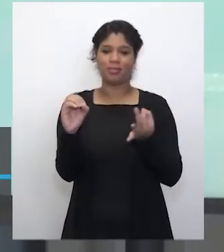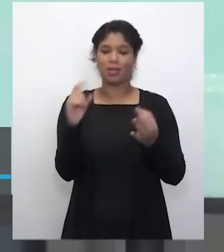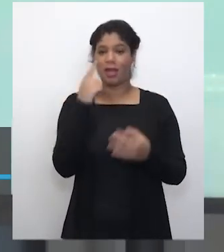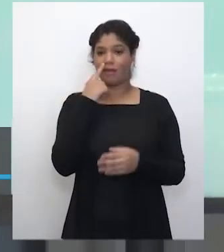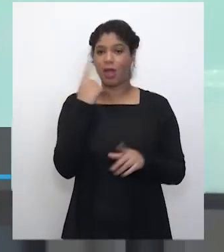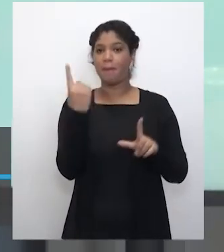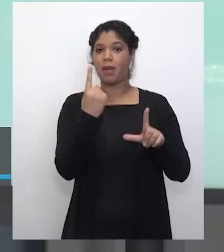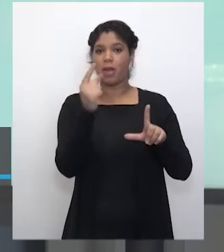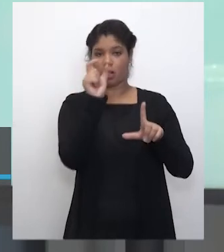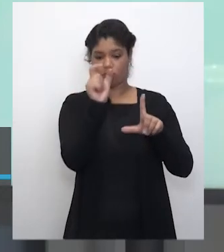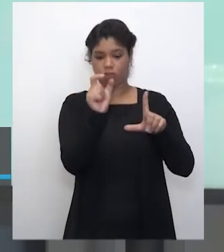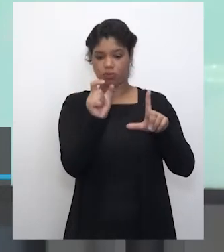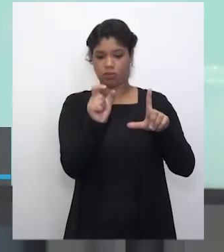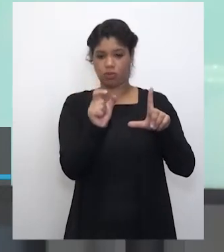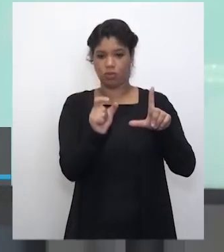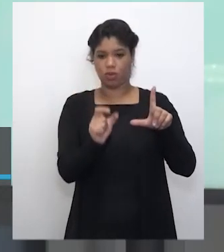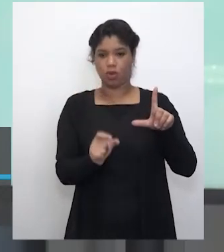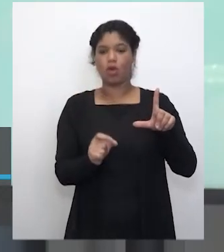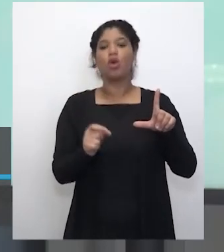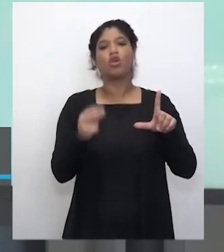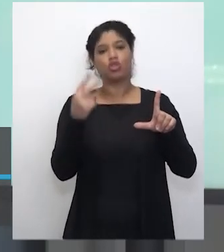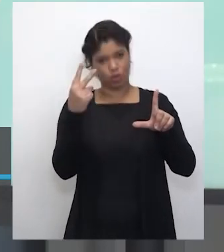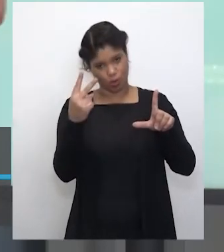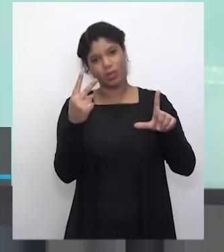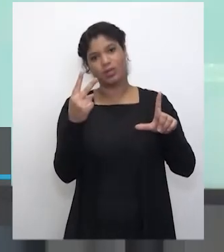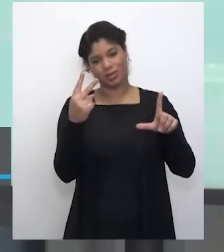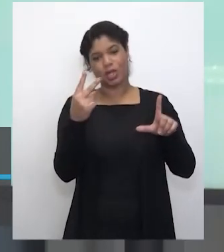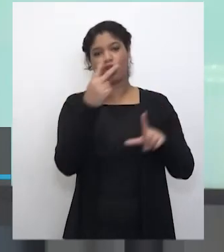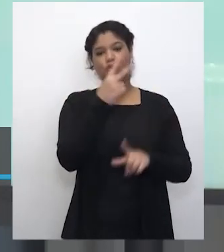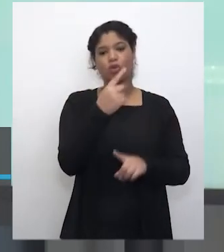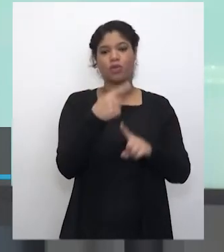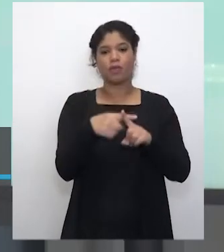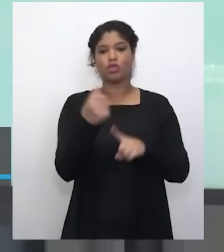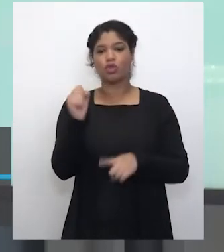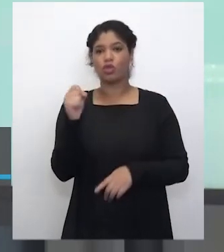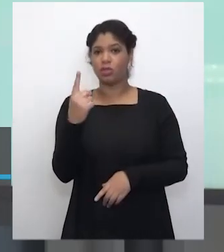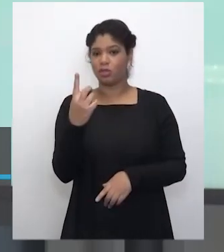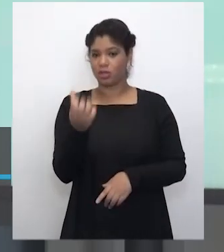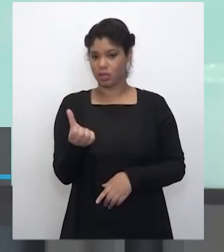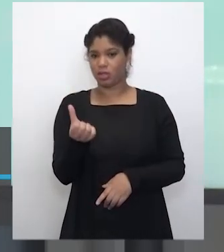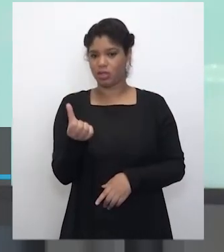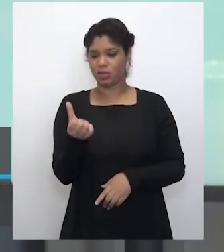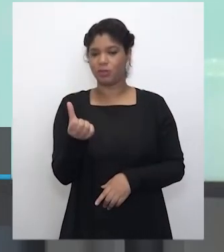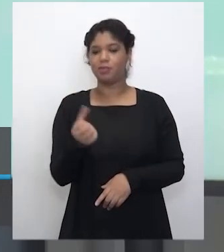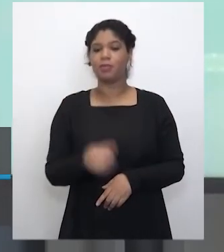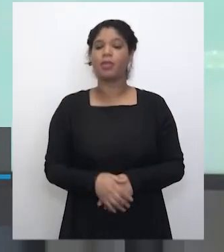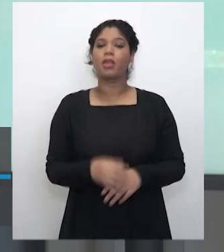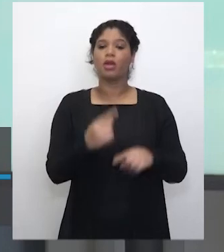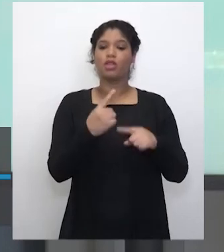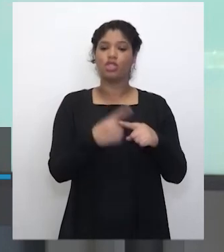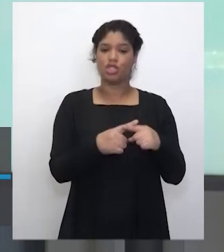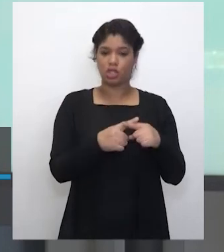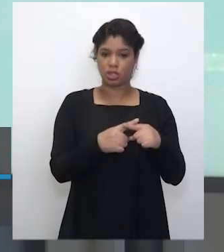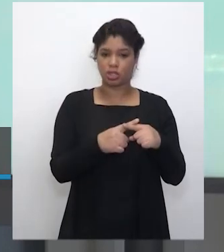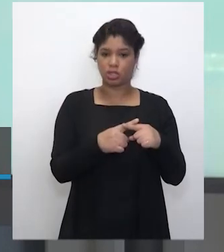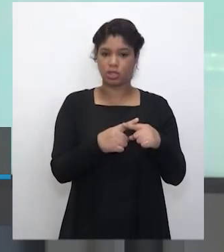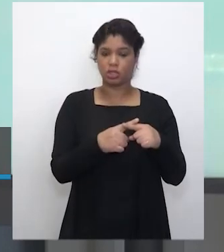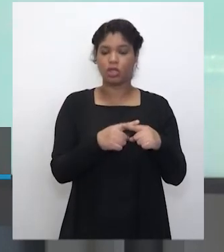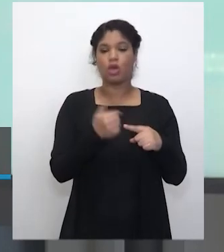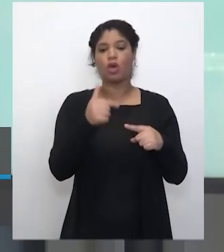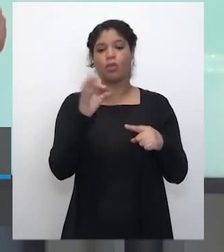2 pedacinhos. 2 vezes 8, 16. Então, x%